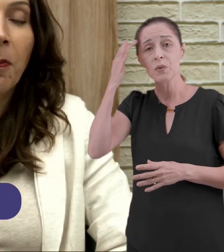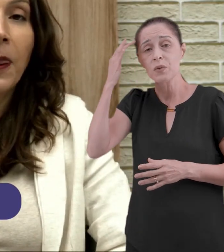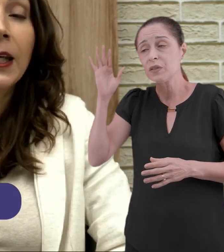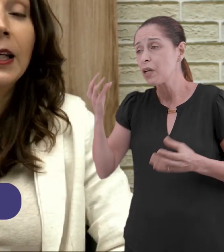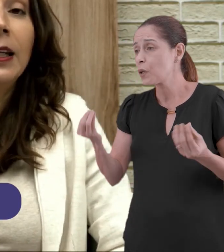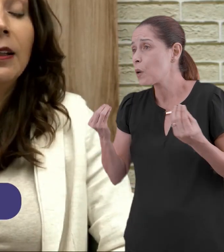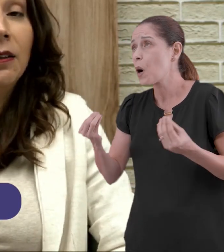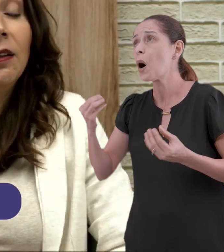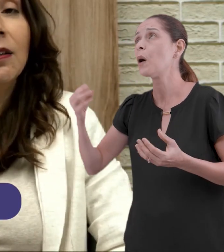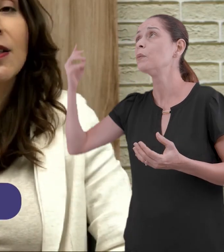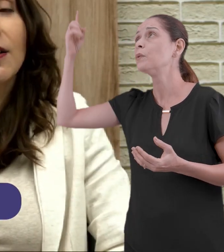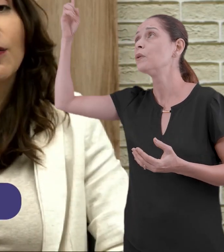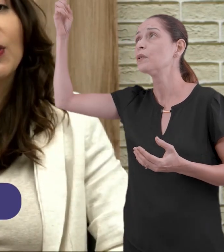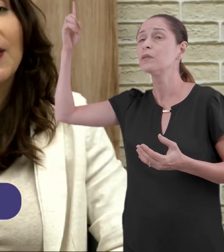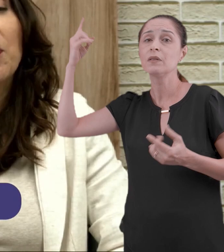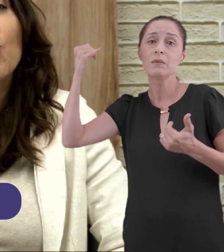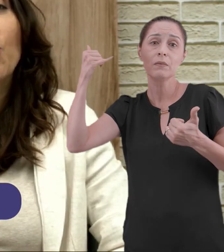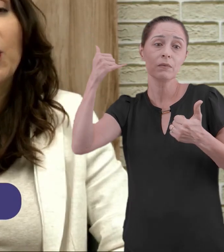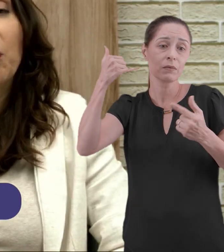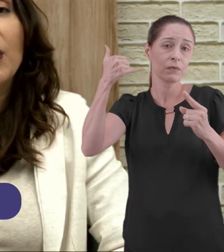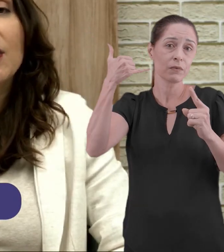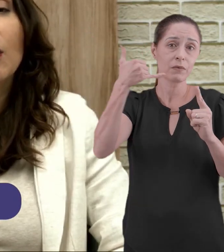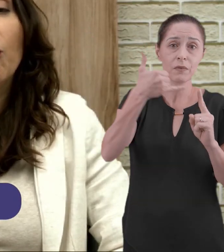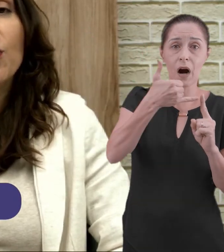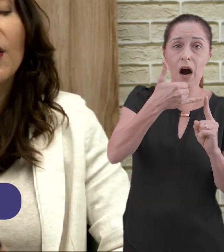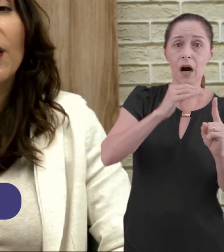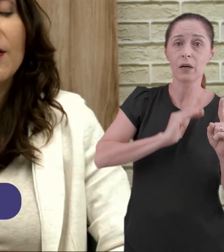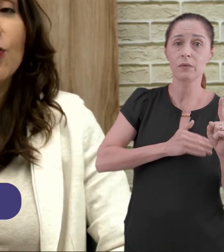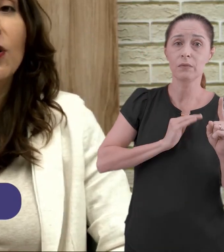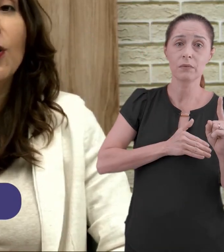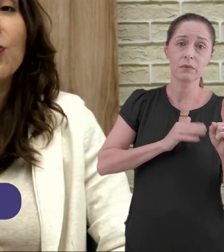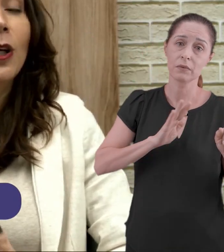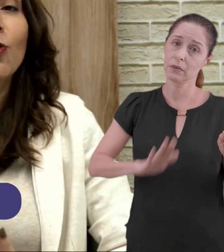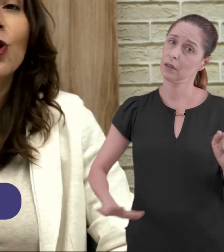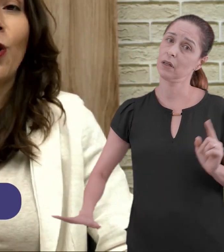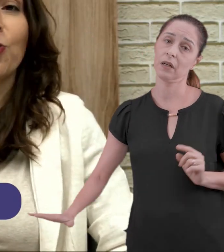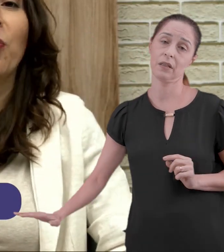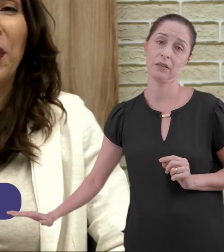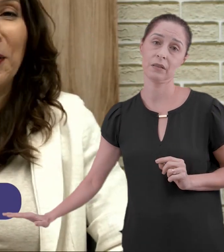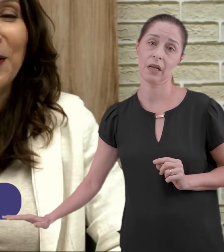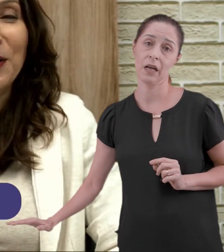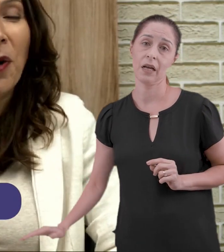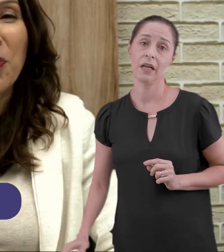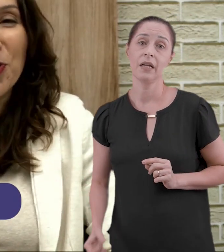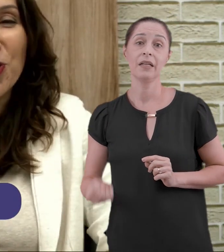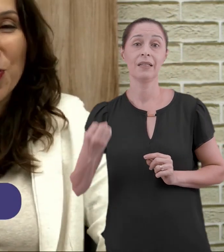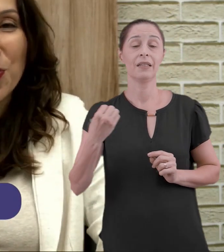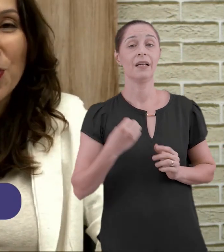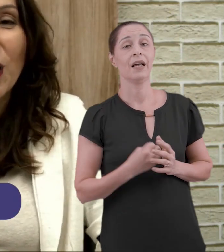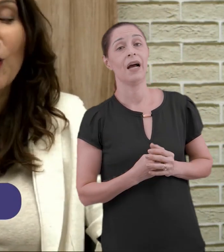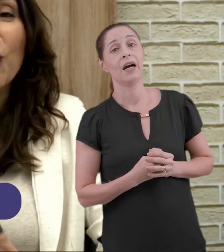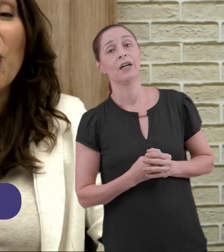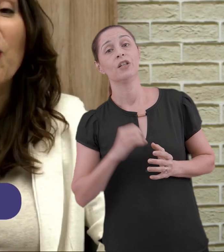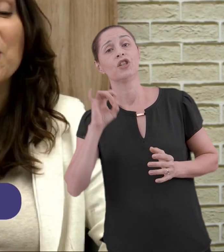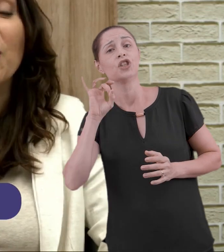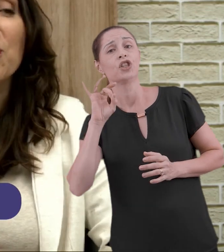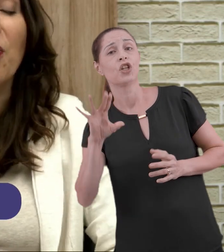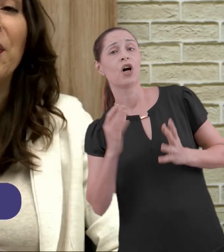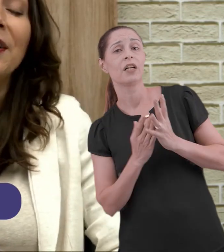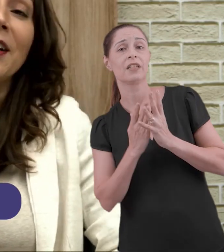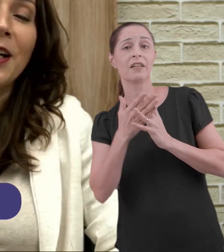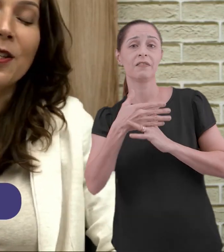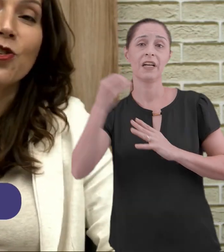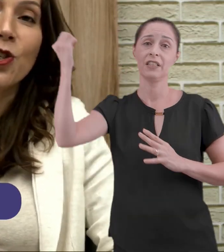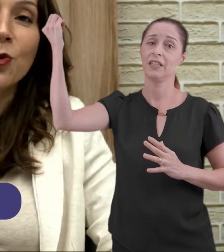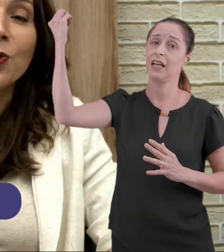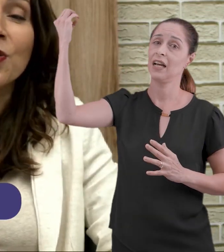criança, né? E eu sempre digo também que se não fosse a graça de Deus, nenhum de nós compreenderia o amor de Jesus. Nós só conseguimos